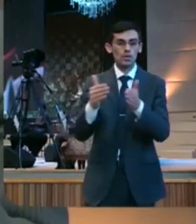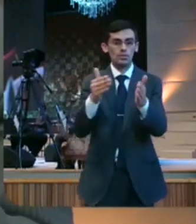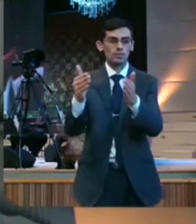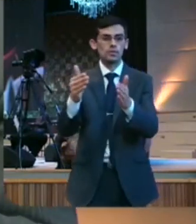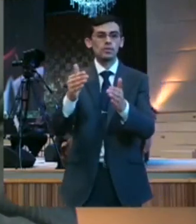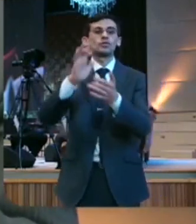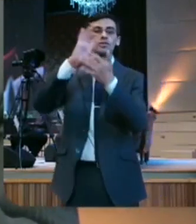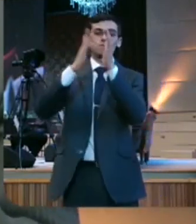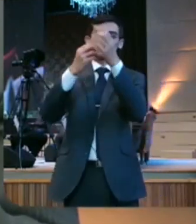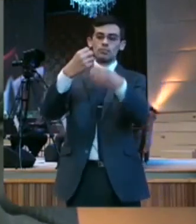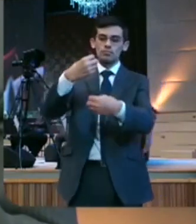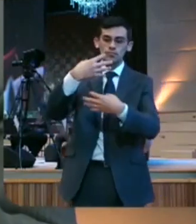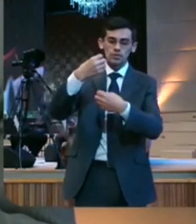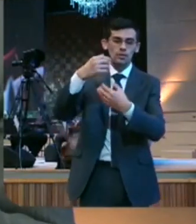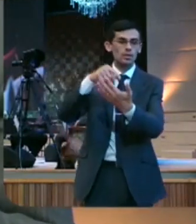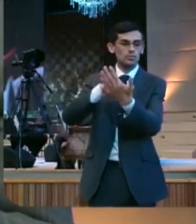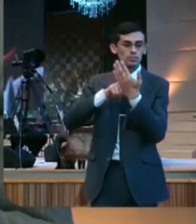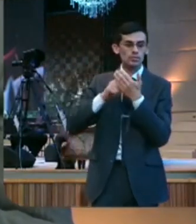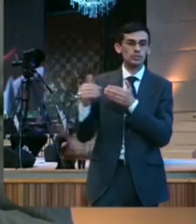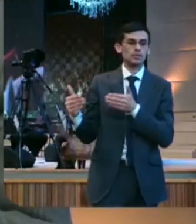o caminho.